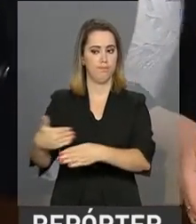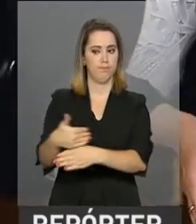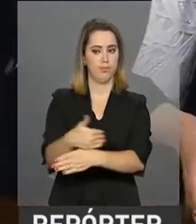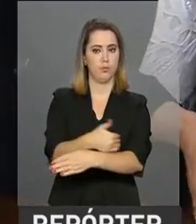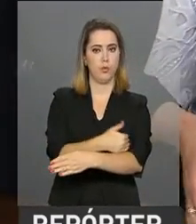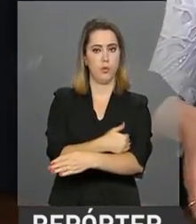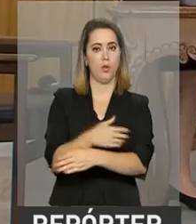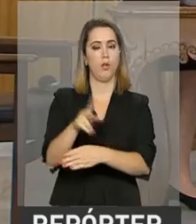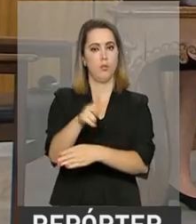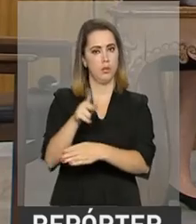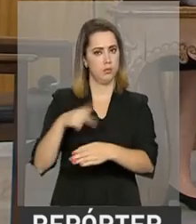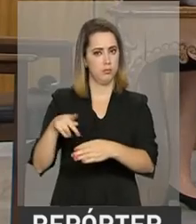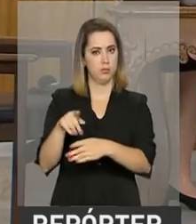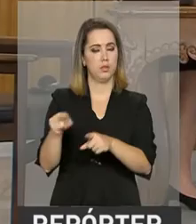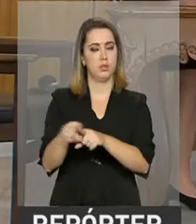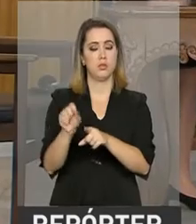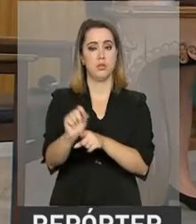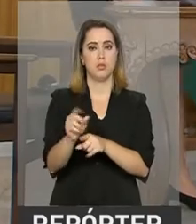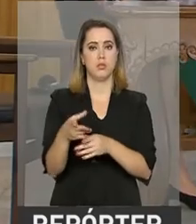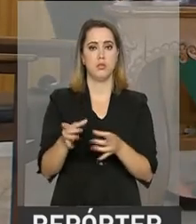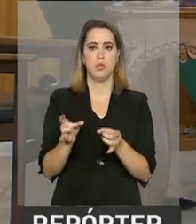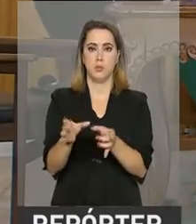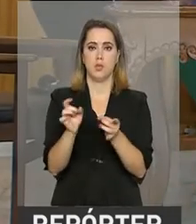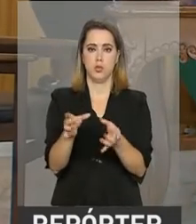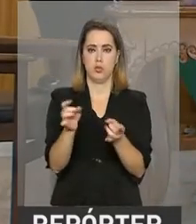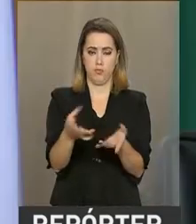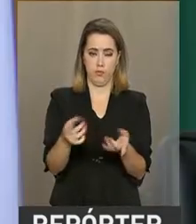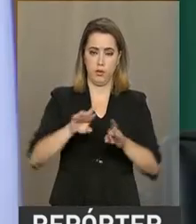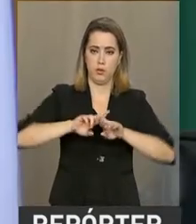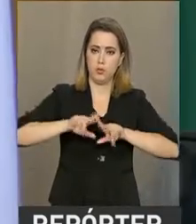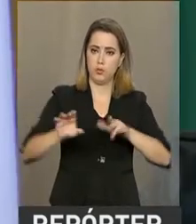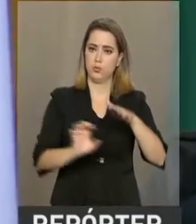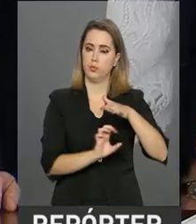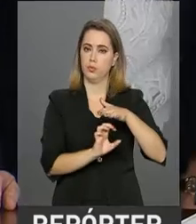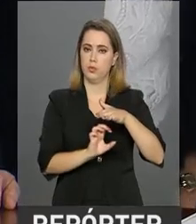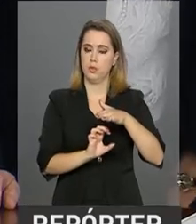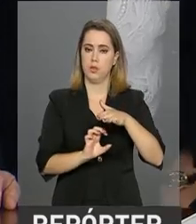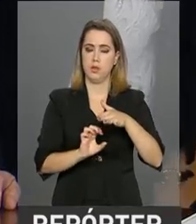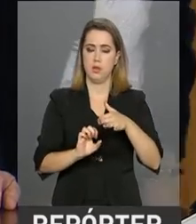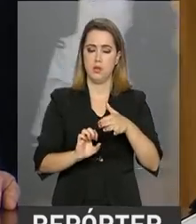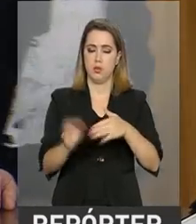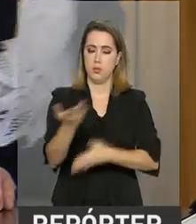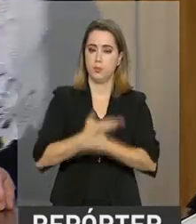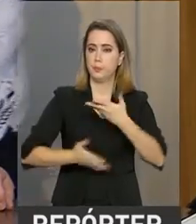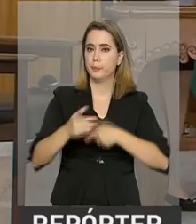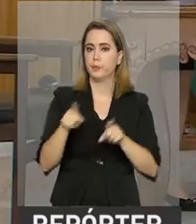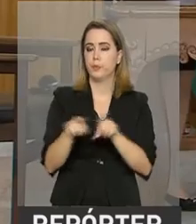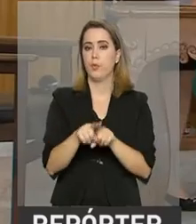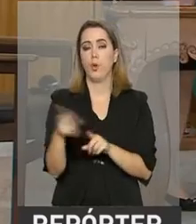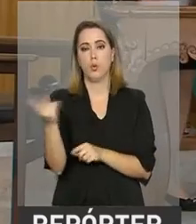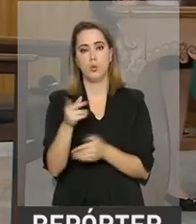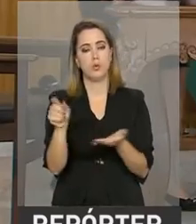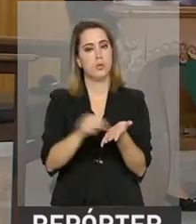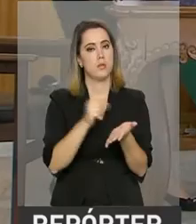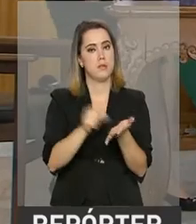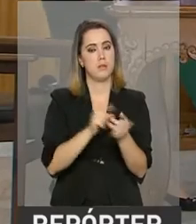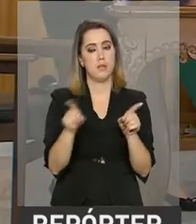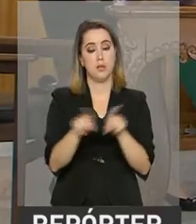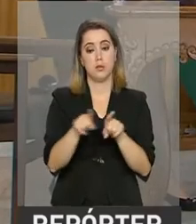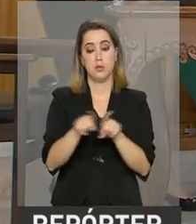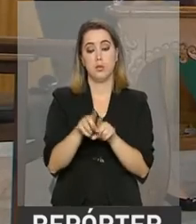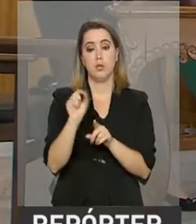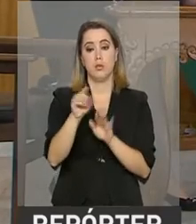e das agências de exportações e investimentos temer e macri assinaram também o plano de ação